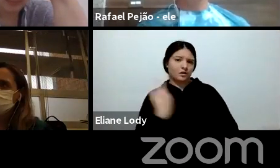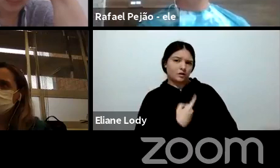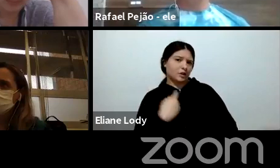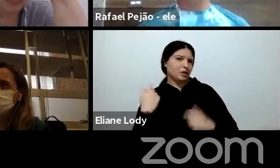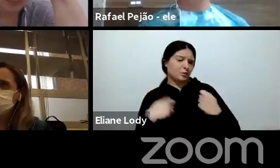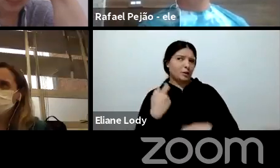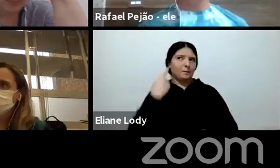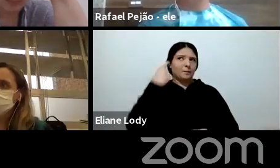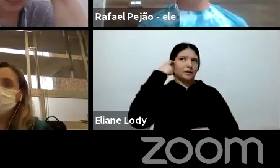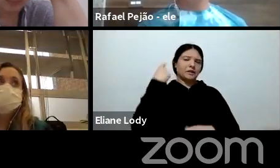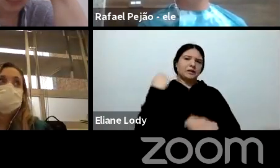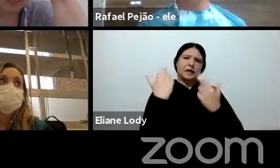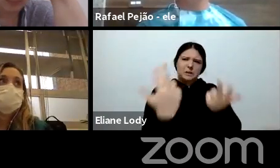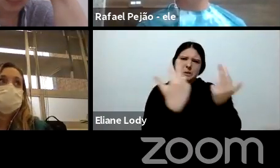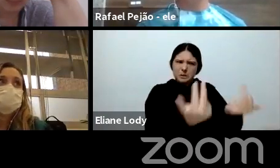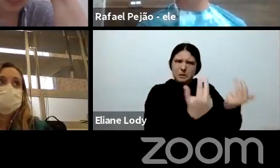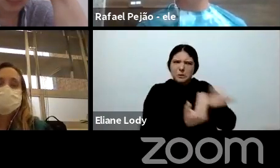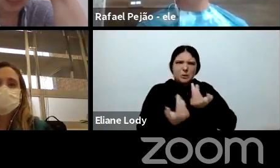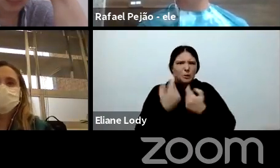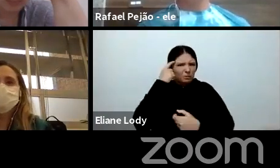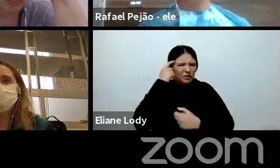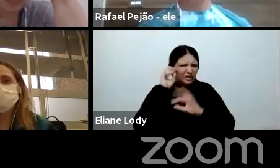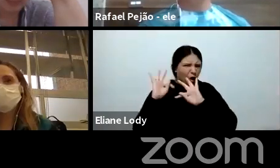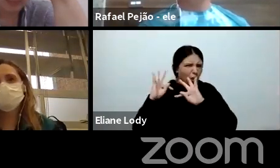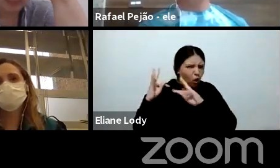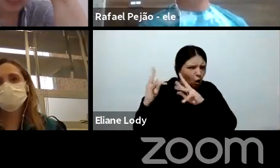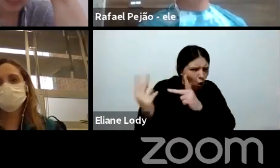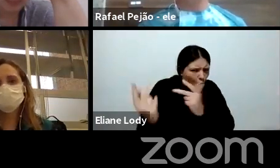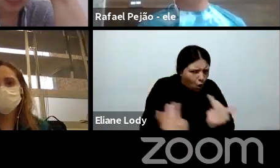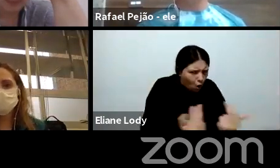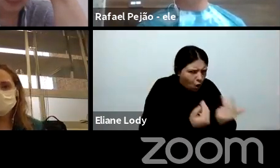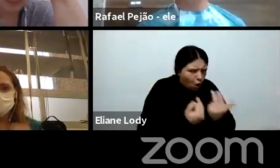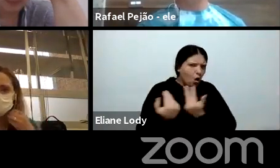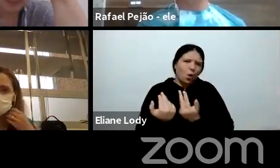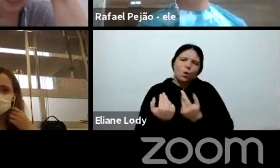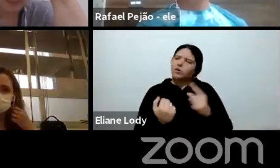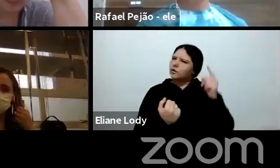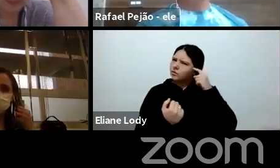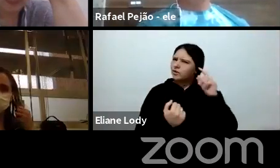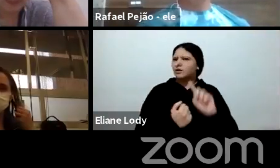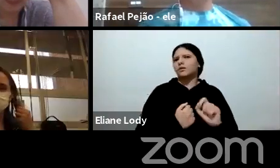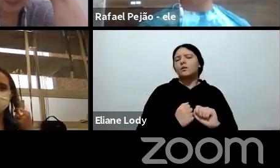da mesma forma, pensar igual, né? Para a gente estar